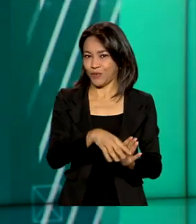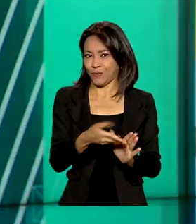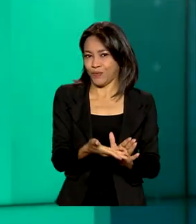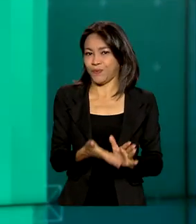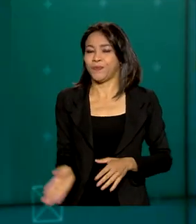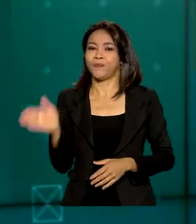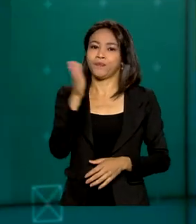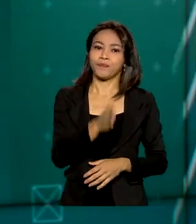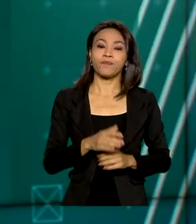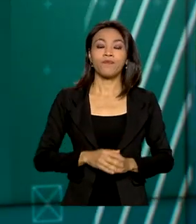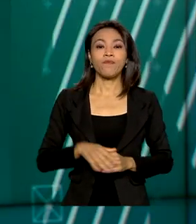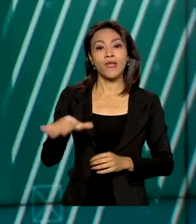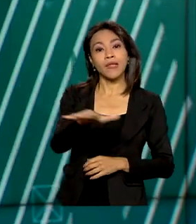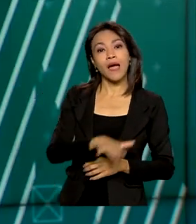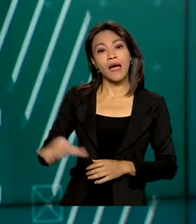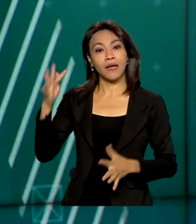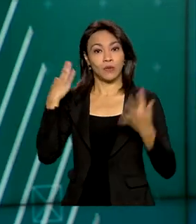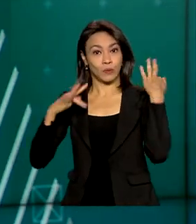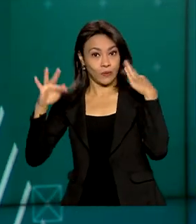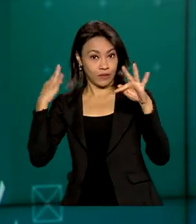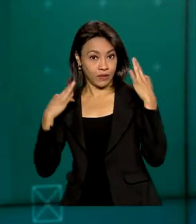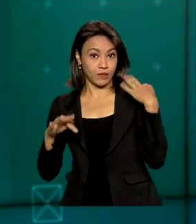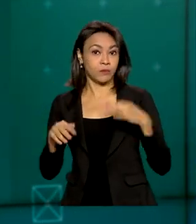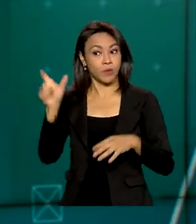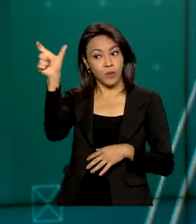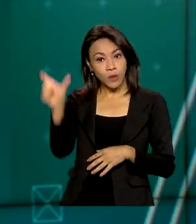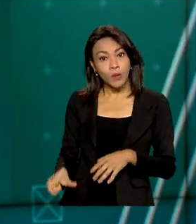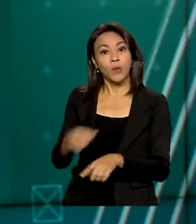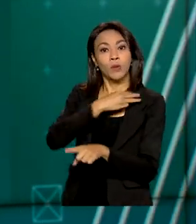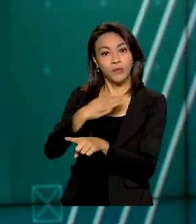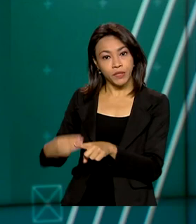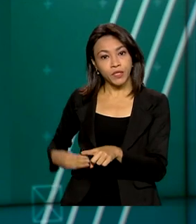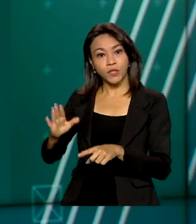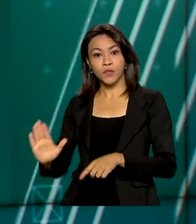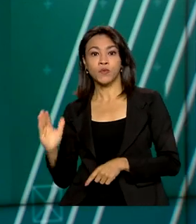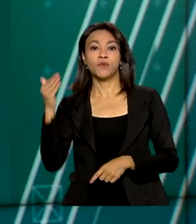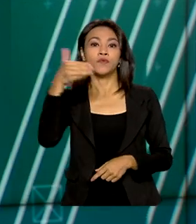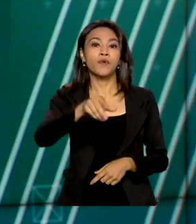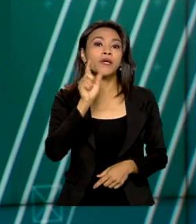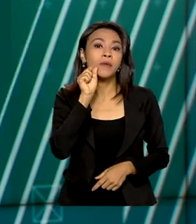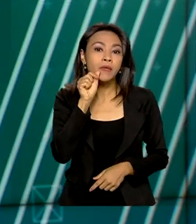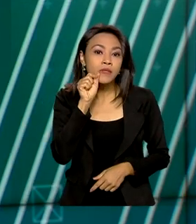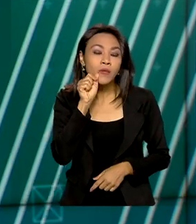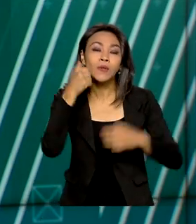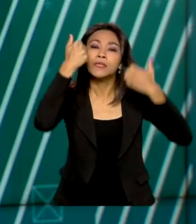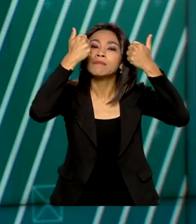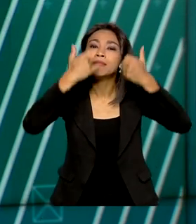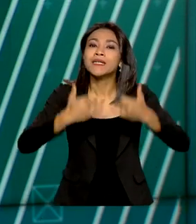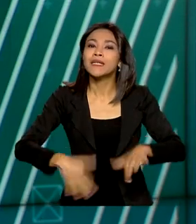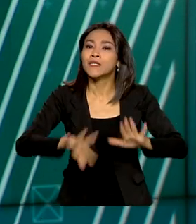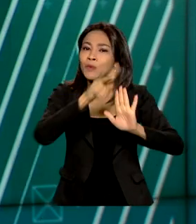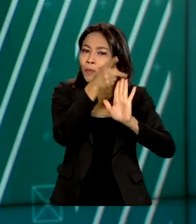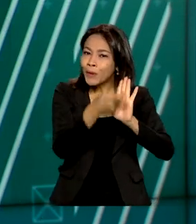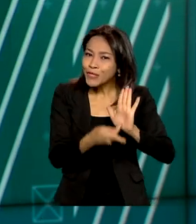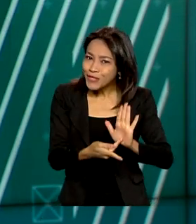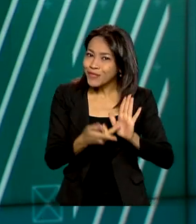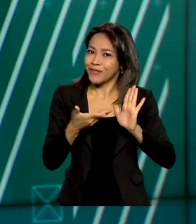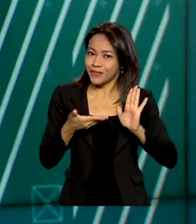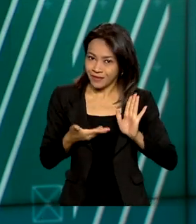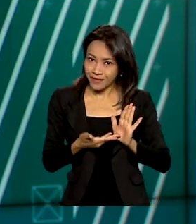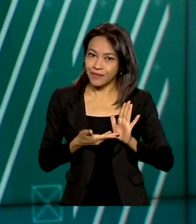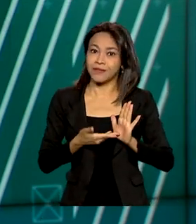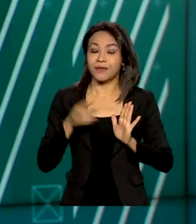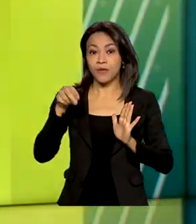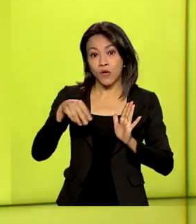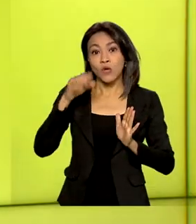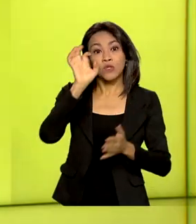No turismo, o ministro Gilson Machado esteve em Maceió falando do projeto Nordeste Arretado. Os